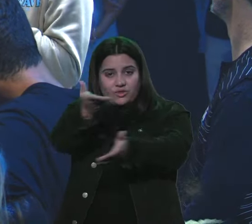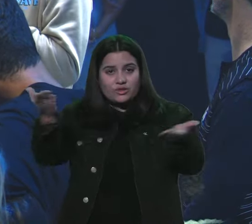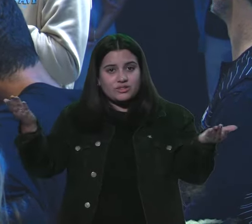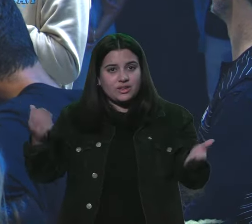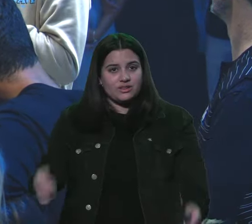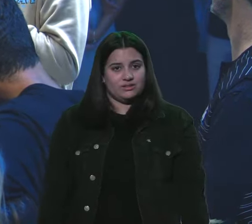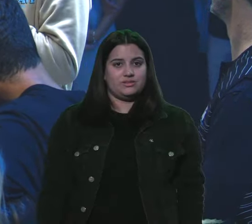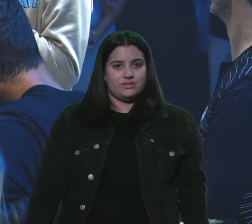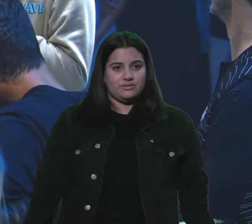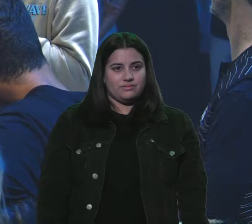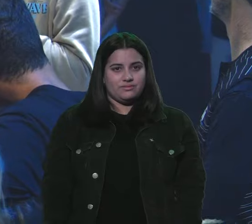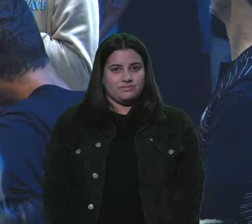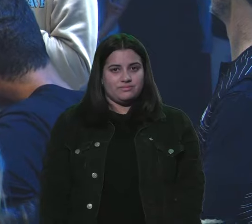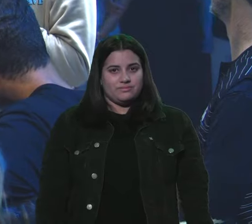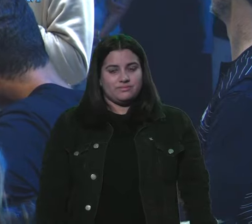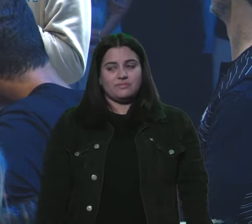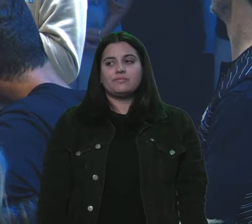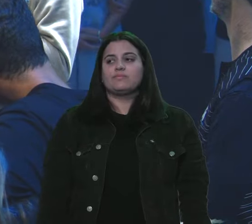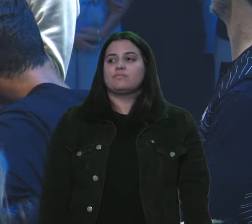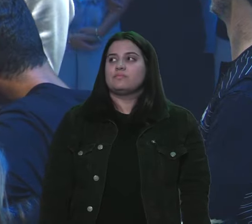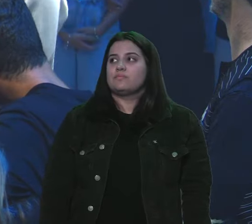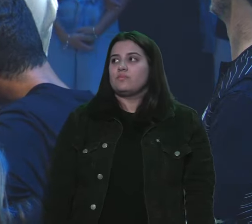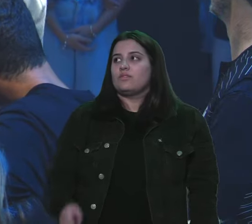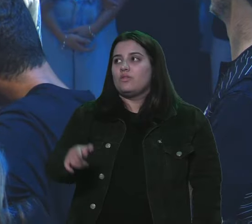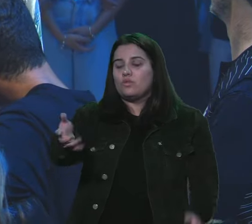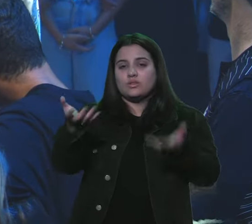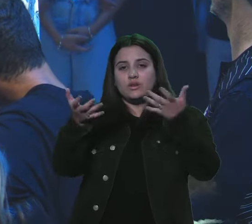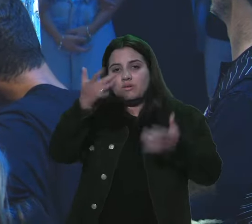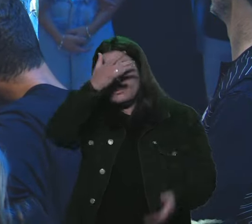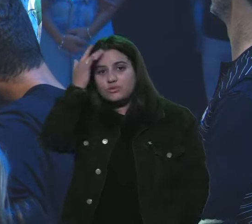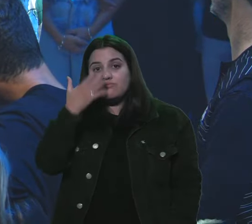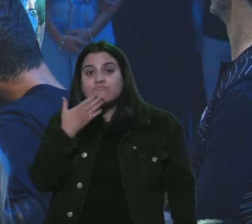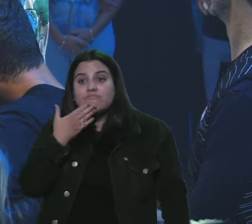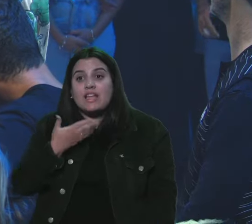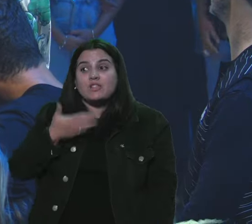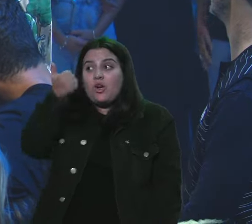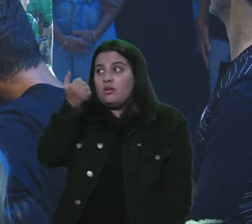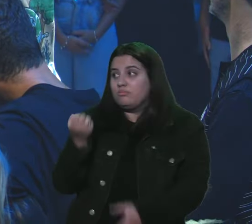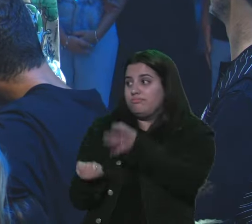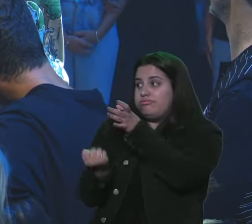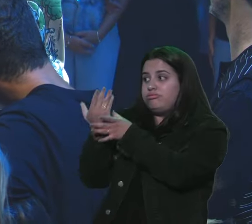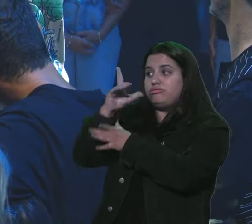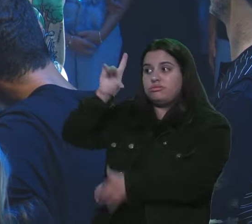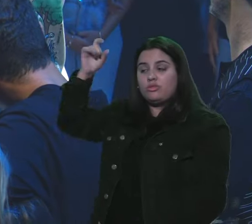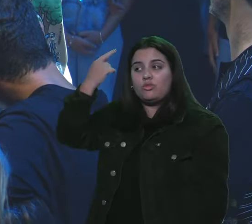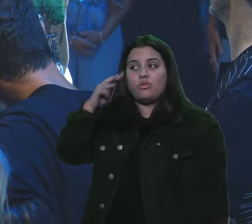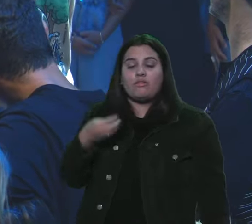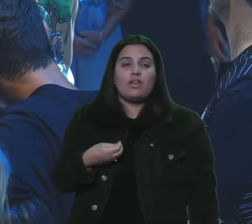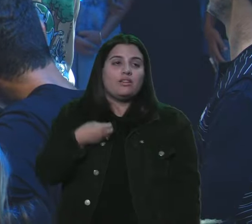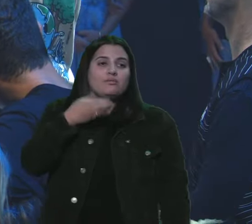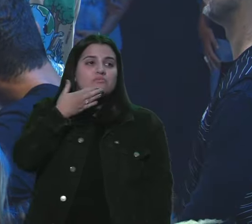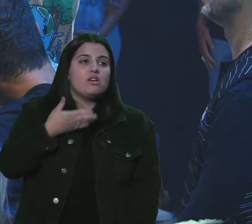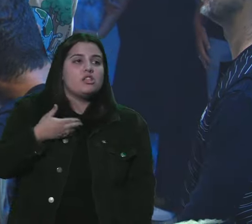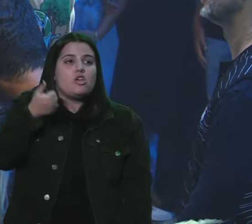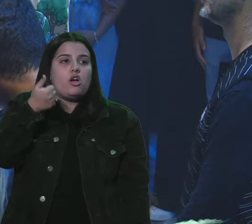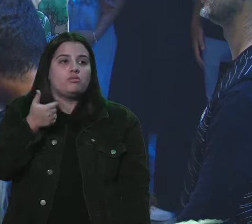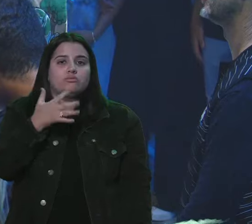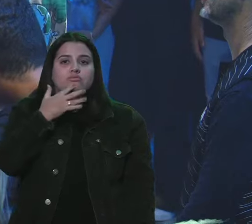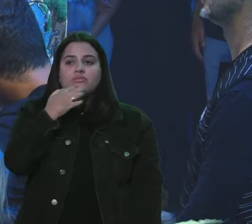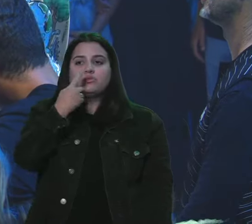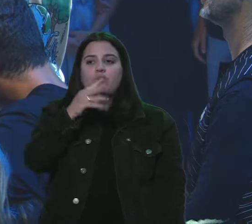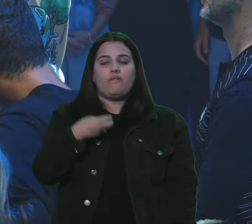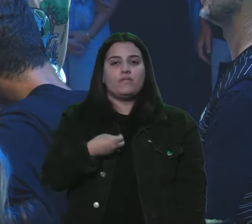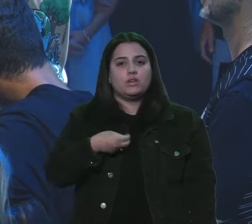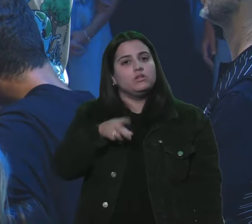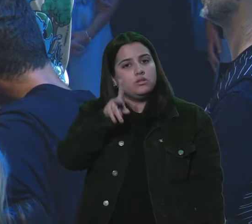sobre este celular? Não tem. Você quer alguém melhor do que o Criador para falar o que é bom para a sua vida? Não tem. Então Ele vai